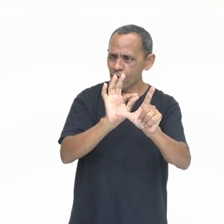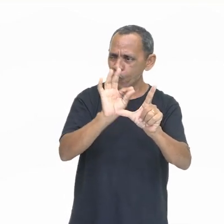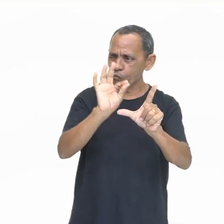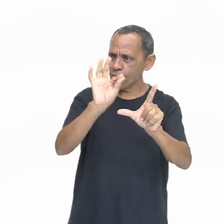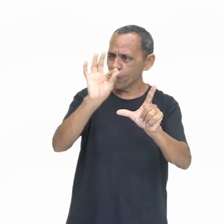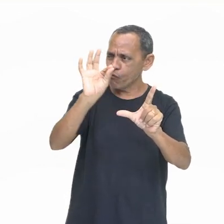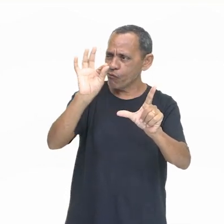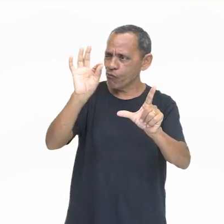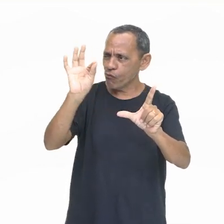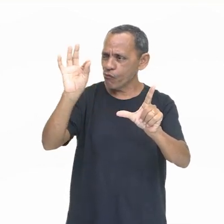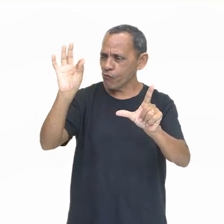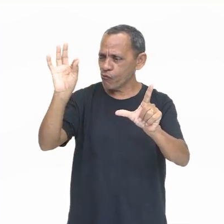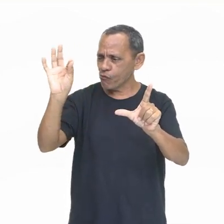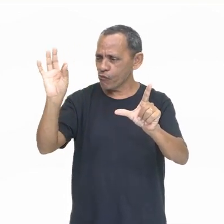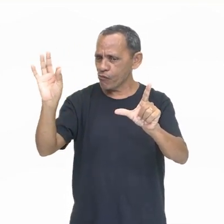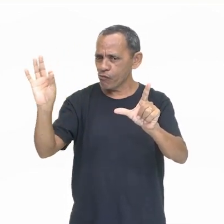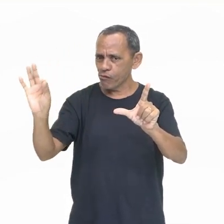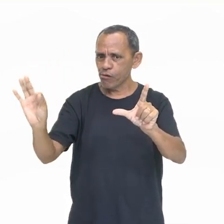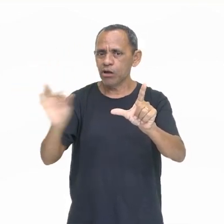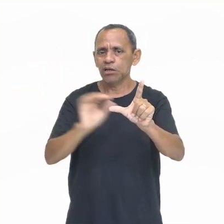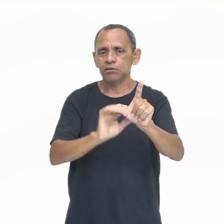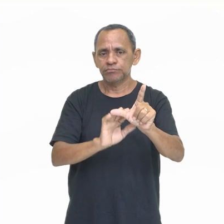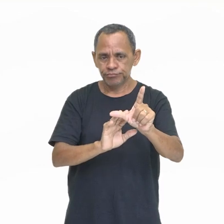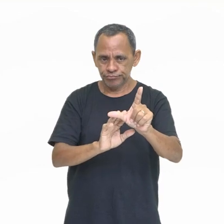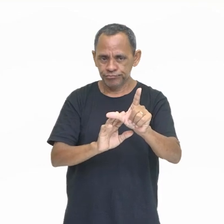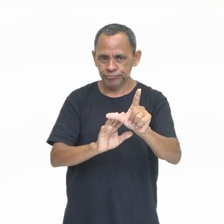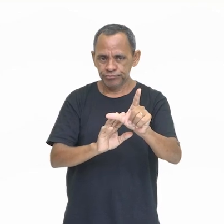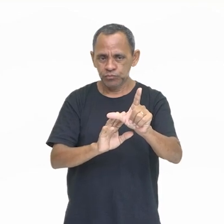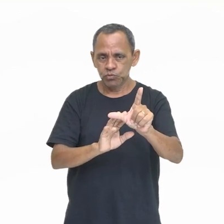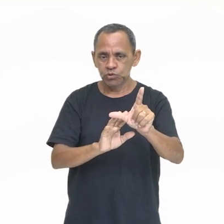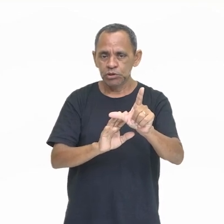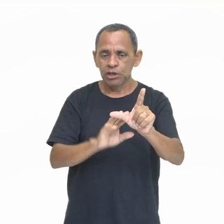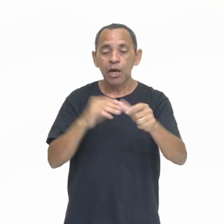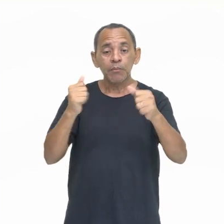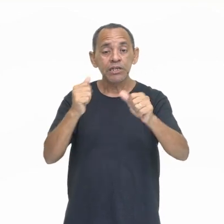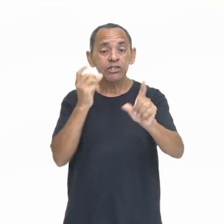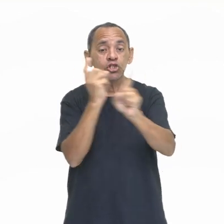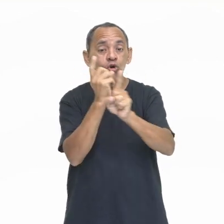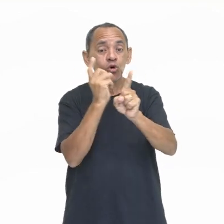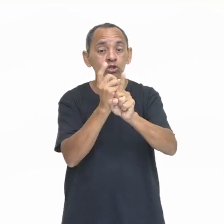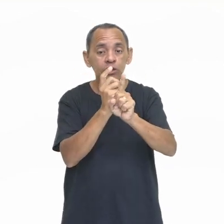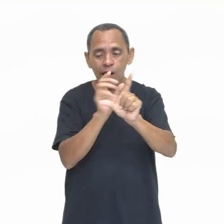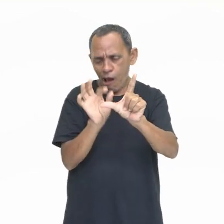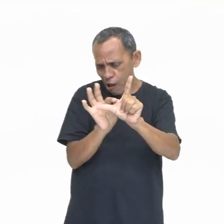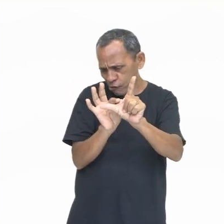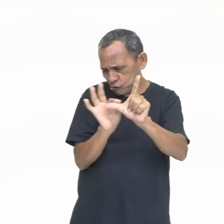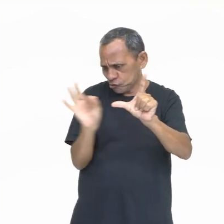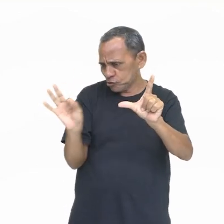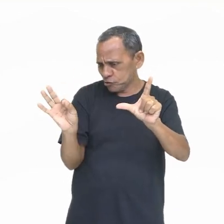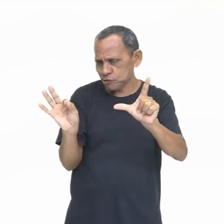dessa horizontal, está falando aqui, ó. Ele quer que a gente determine, ó, essa distância aqui, ó.